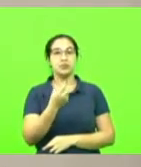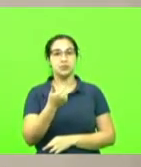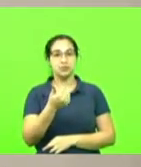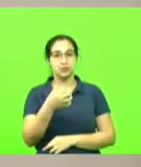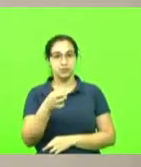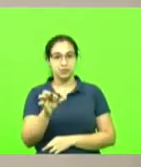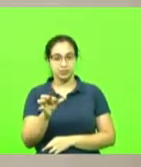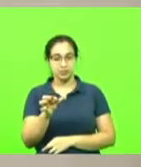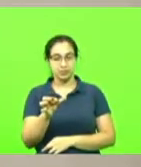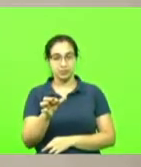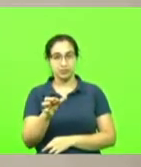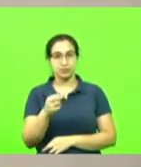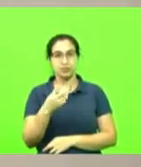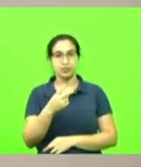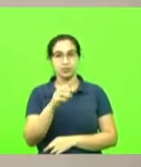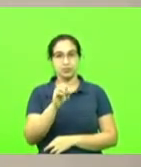número